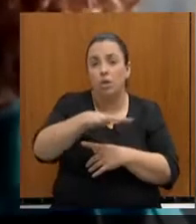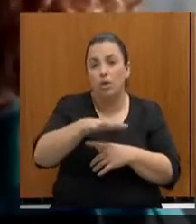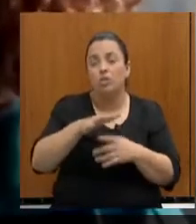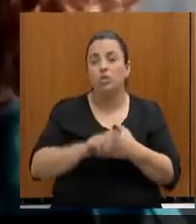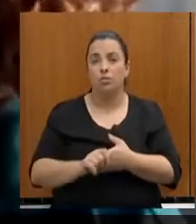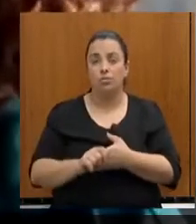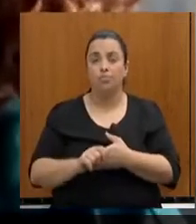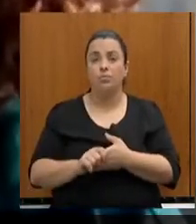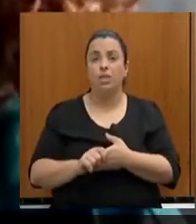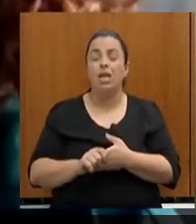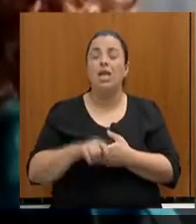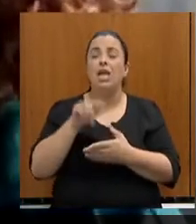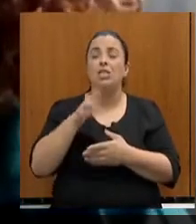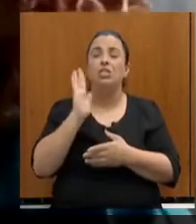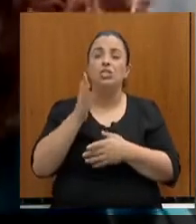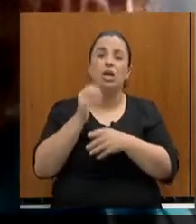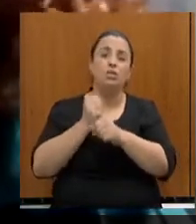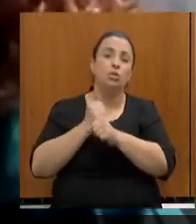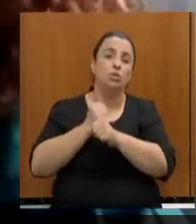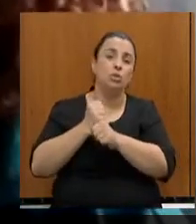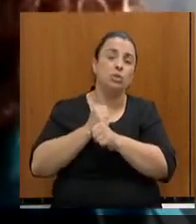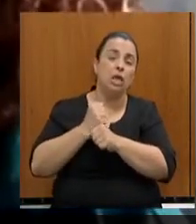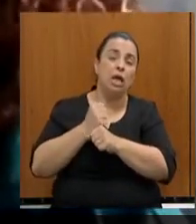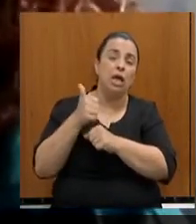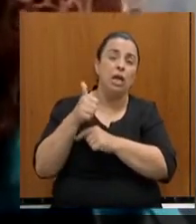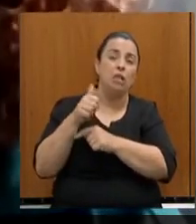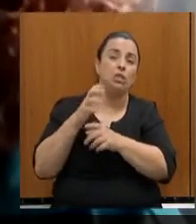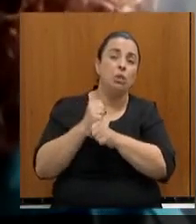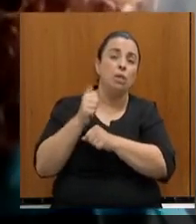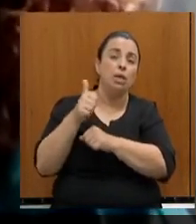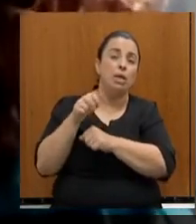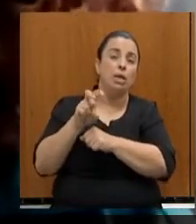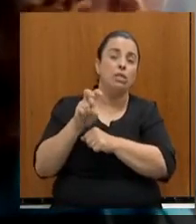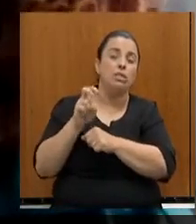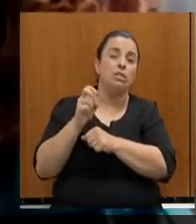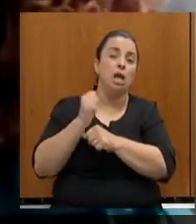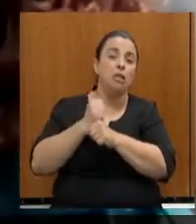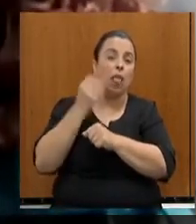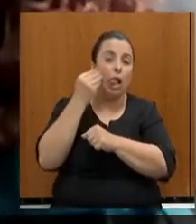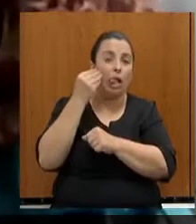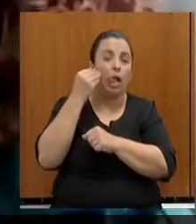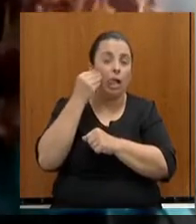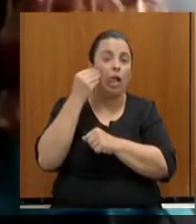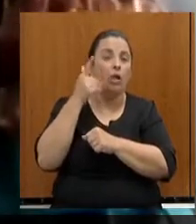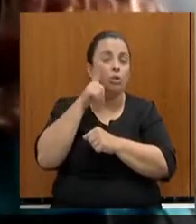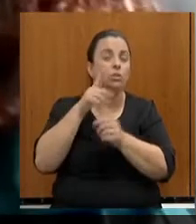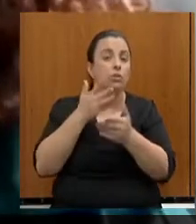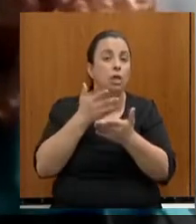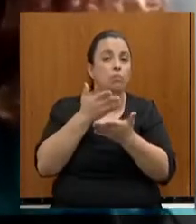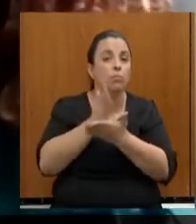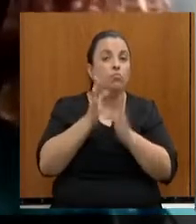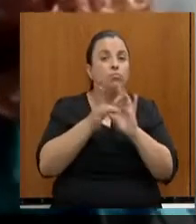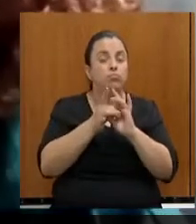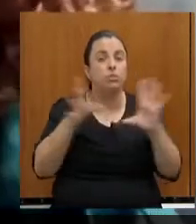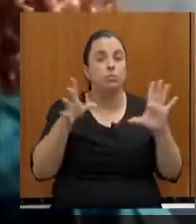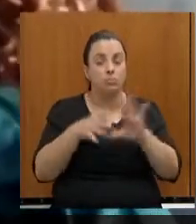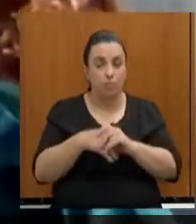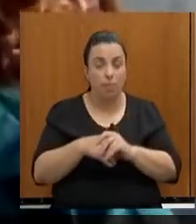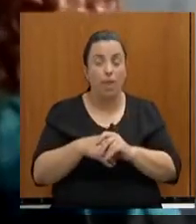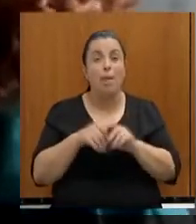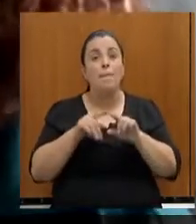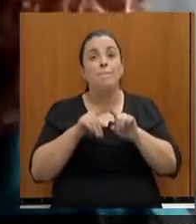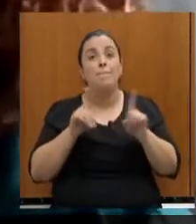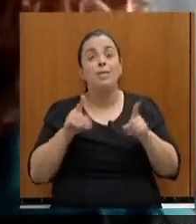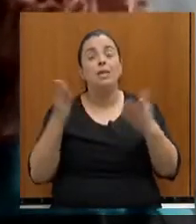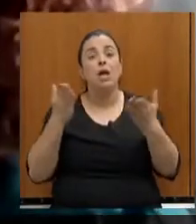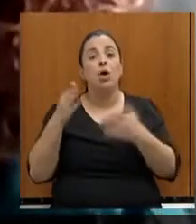estão tentando especiais empreendimento e nós já falamos sobre isso e agora nós vamos falando que o ministério público então assim não esse acordo